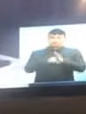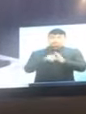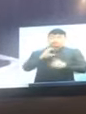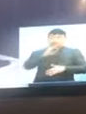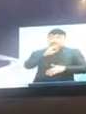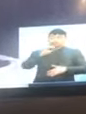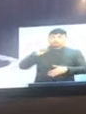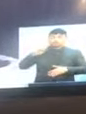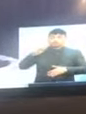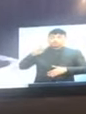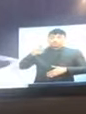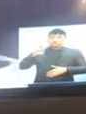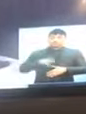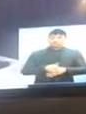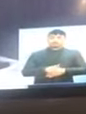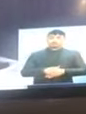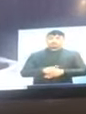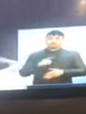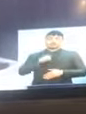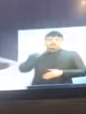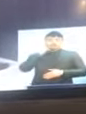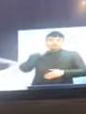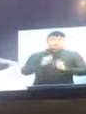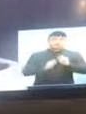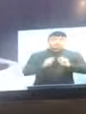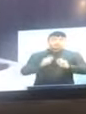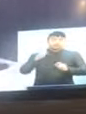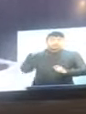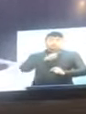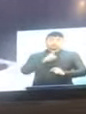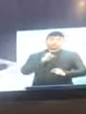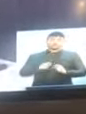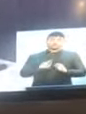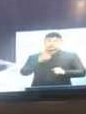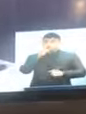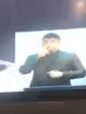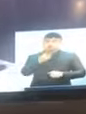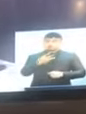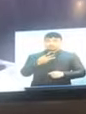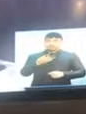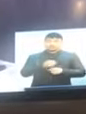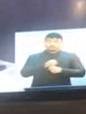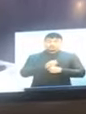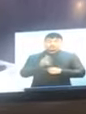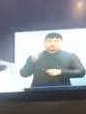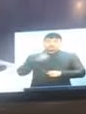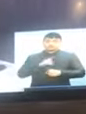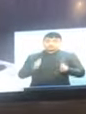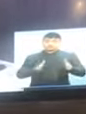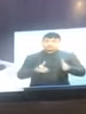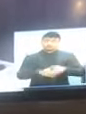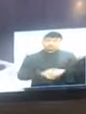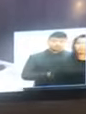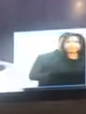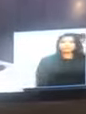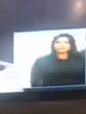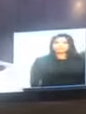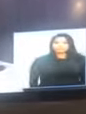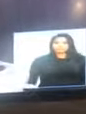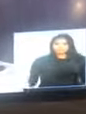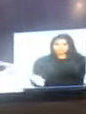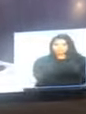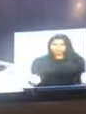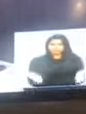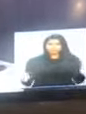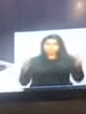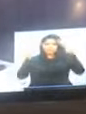torno desse mesmo açude. Atualmente, em seu terceiro ano do novo mandato, portanto, desse atual mandato do